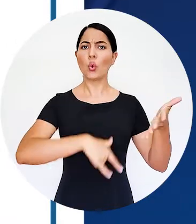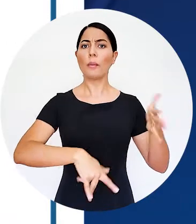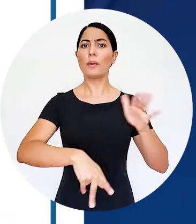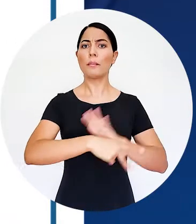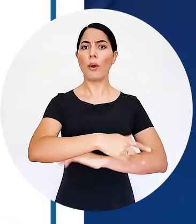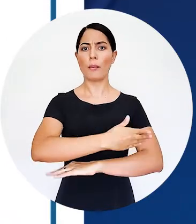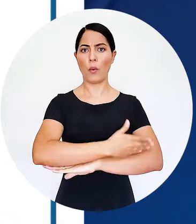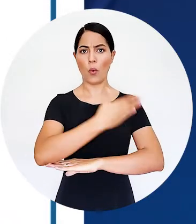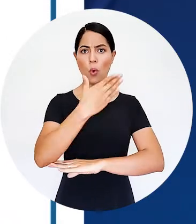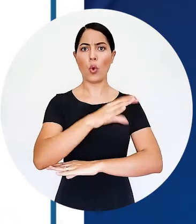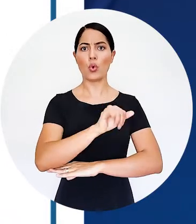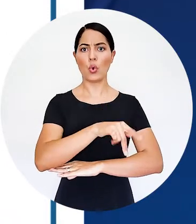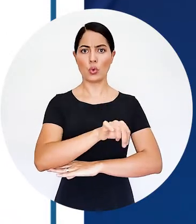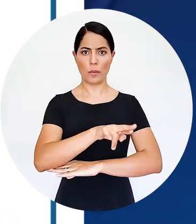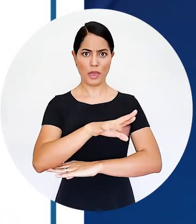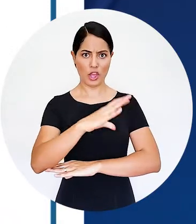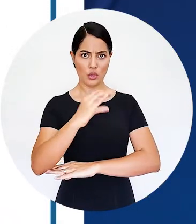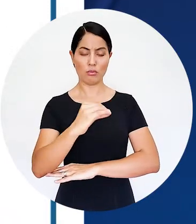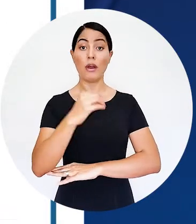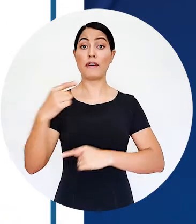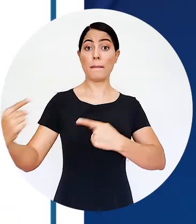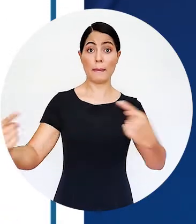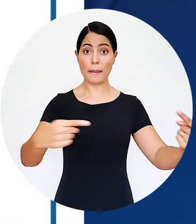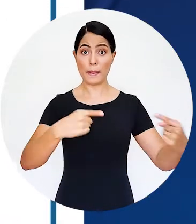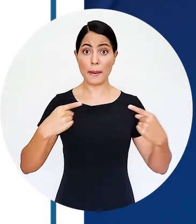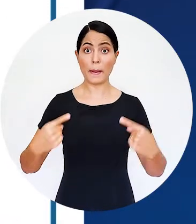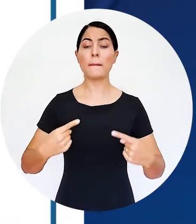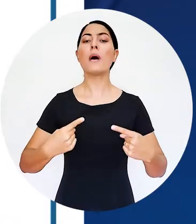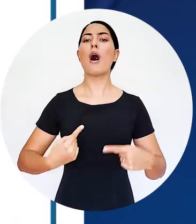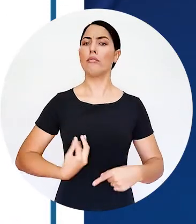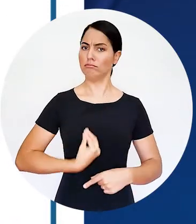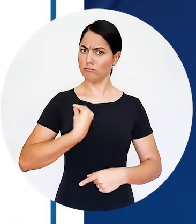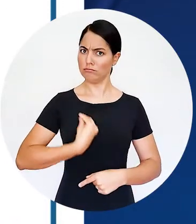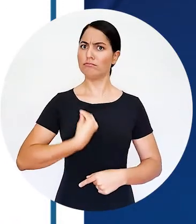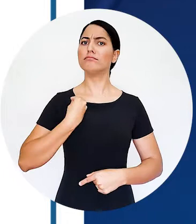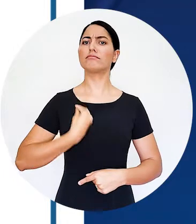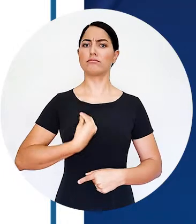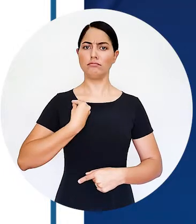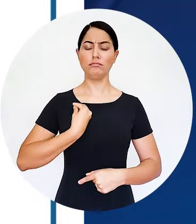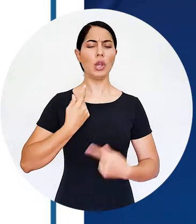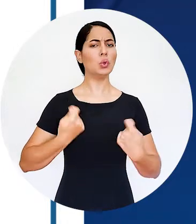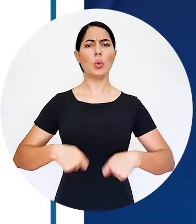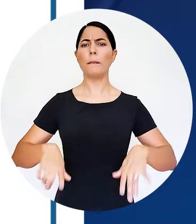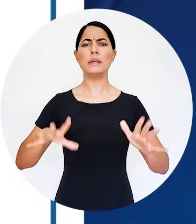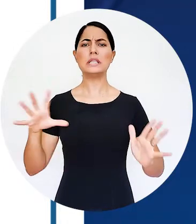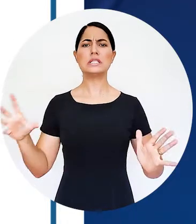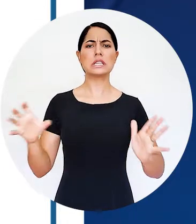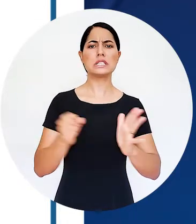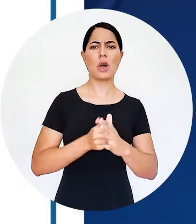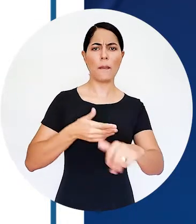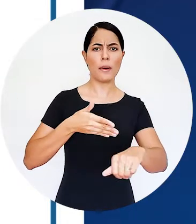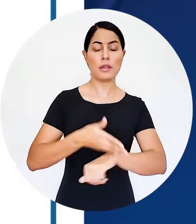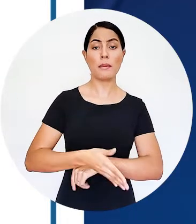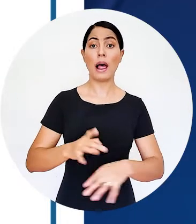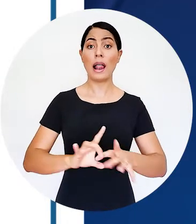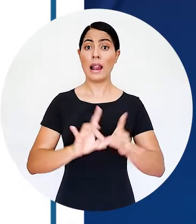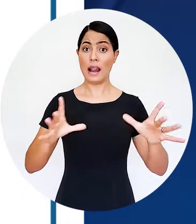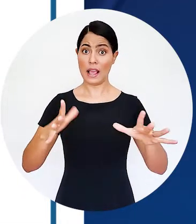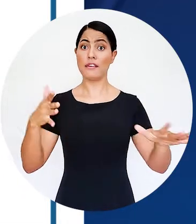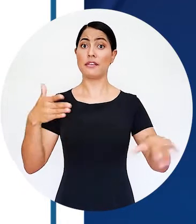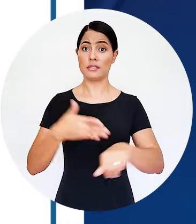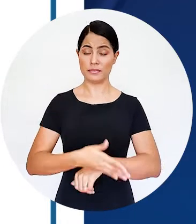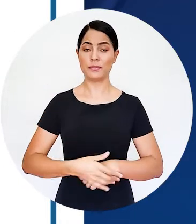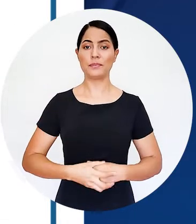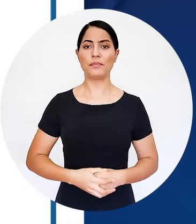da assinatura por advogado nos documentos condominiais o debate será transmitido em tempo real e sem necessidade de